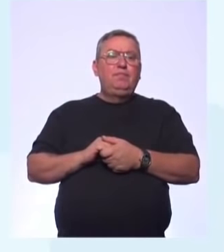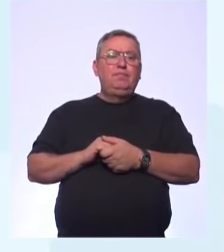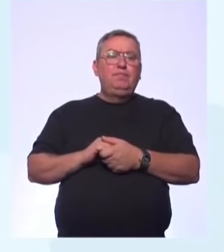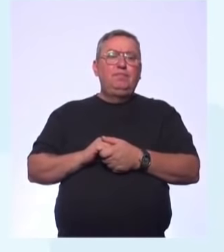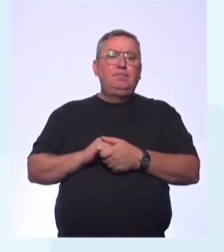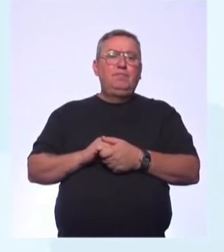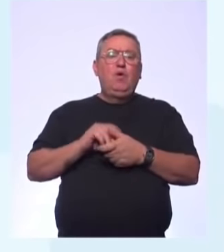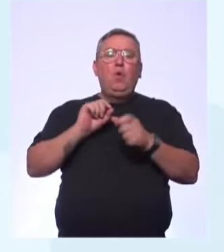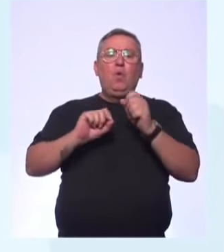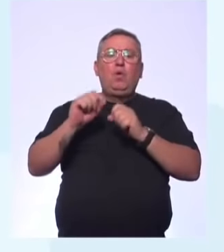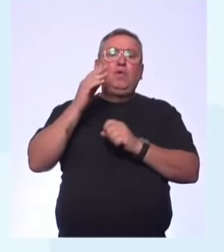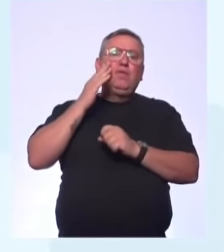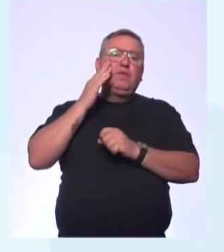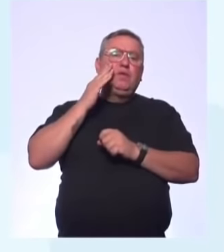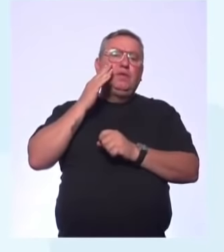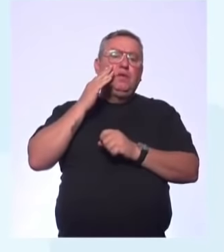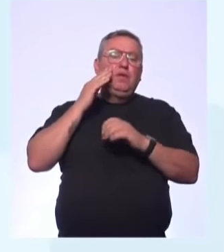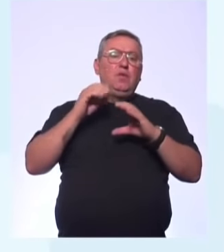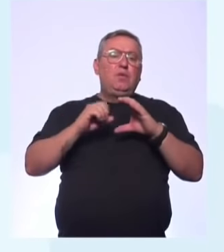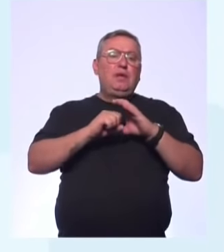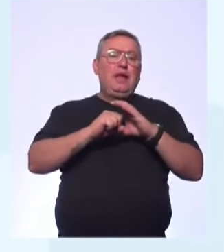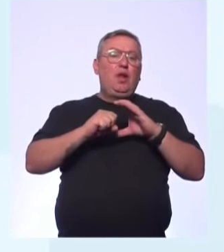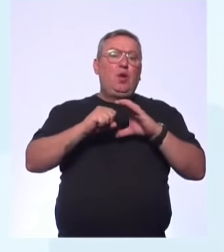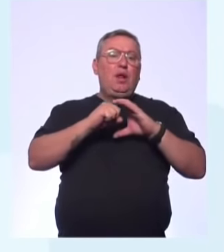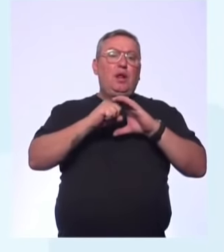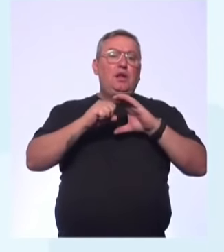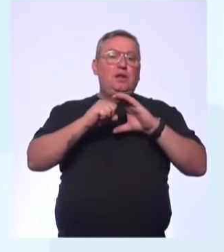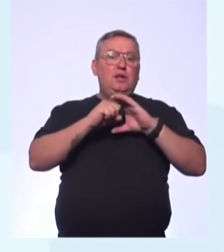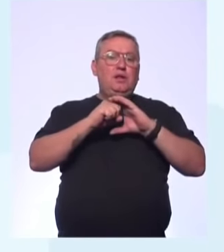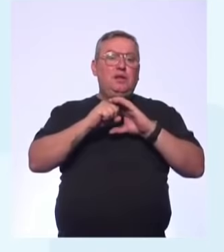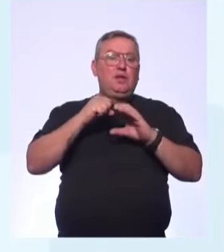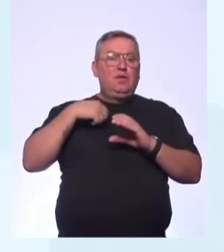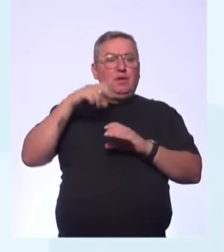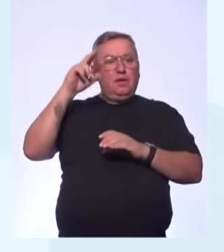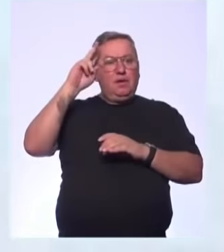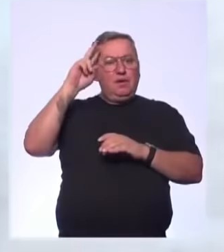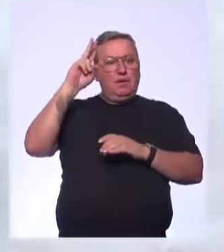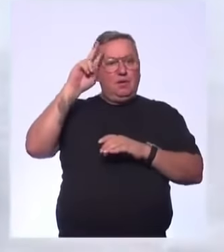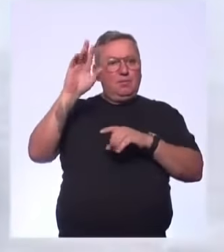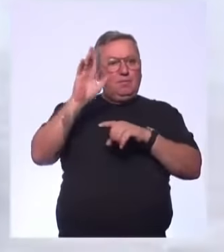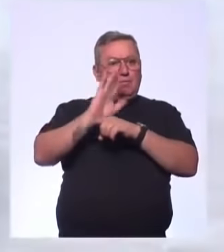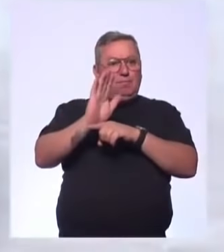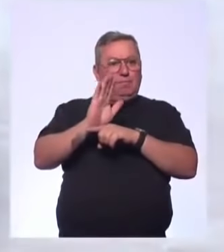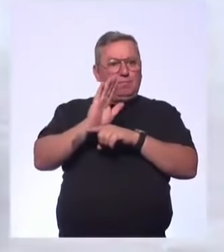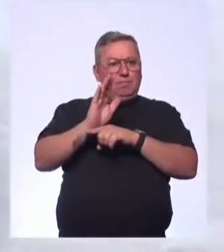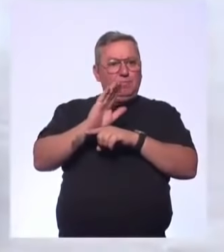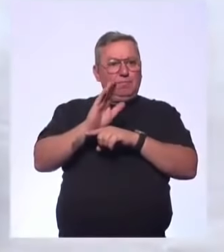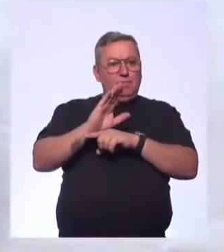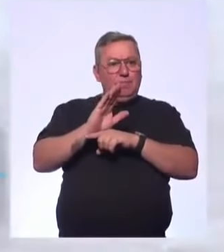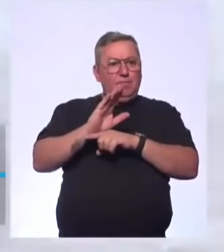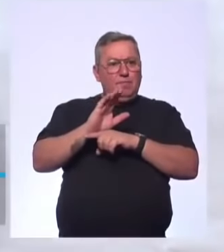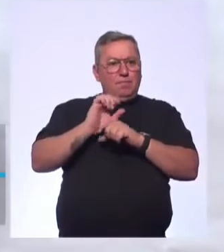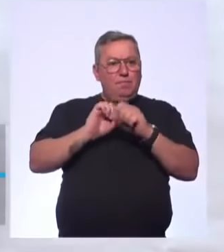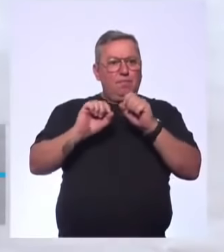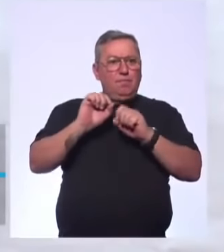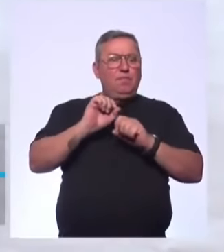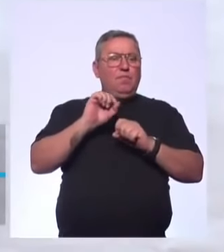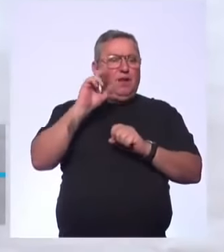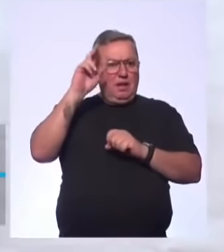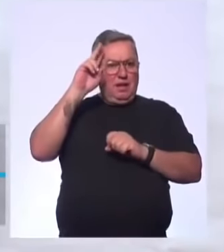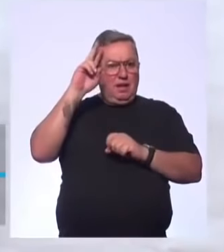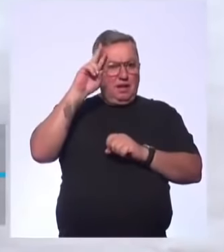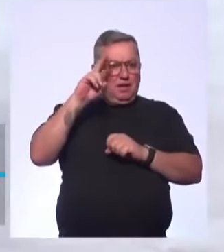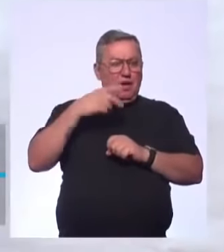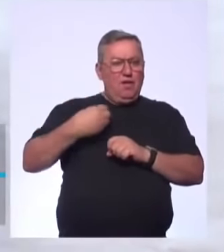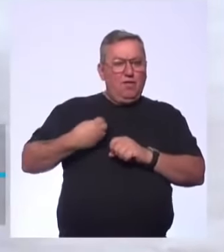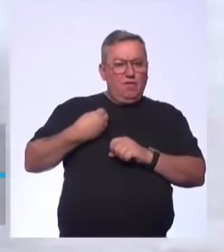O que você sabe sobre células? Vocês lembram que eu passei um vídeo sobre living things and non-living things?